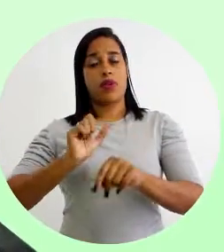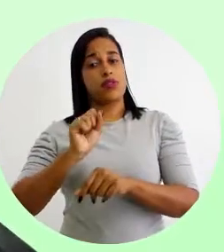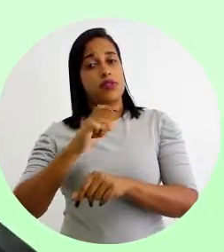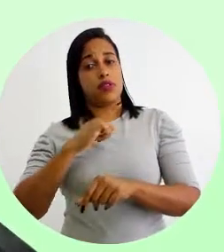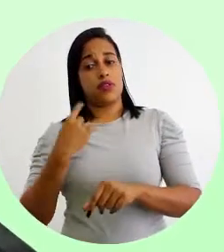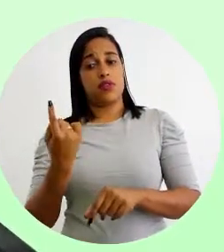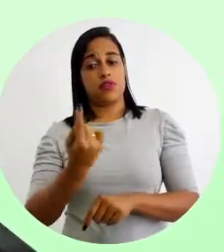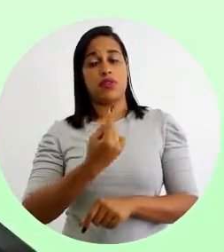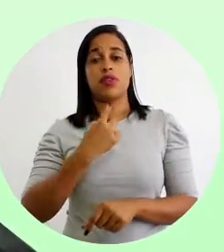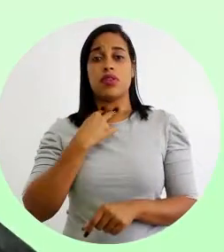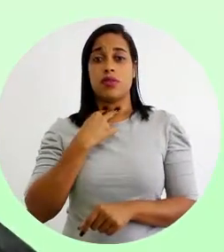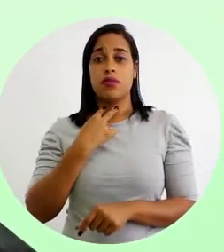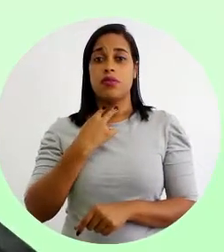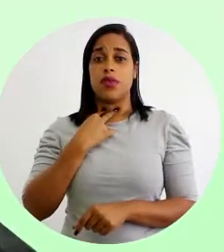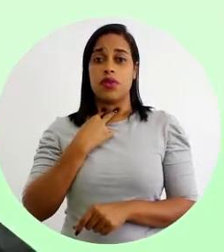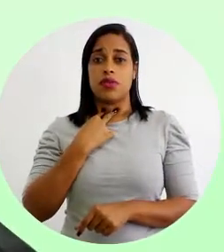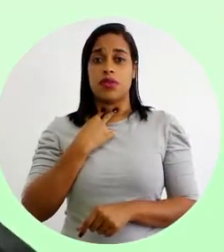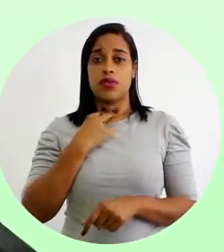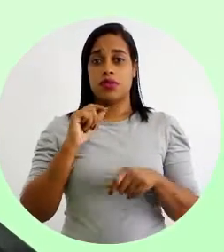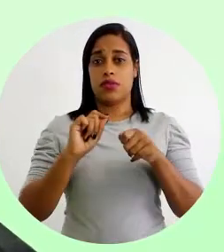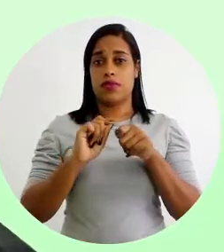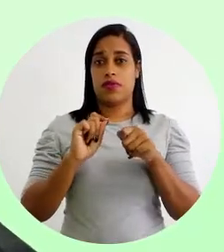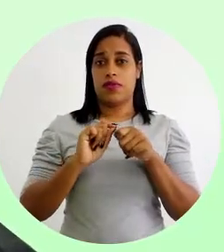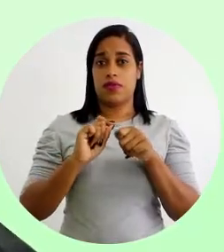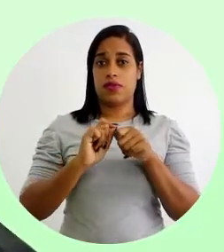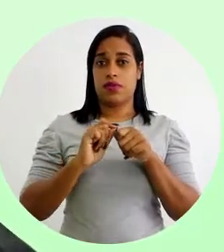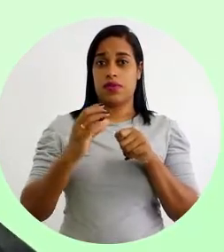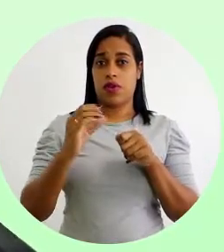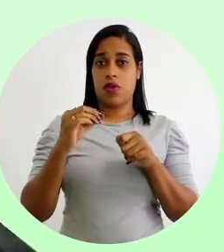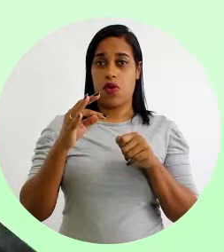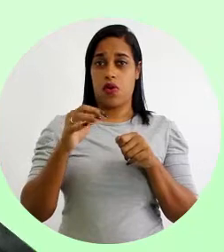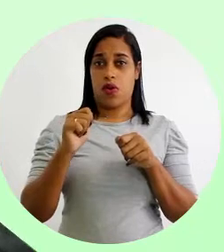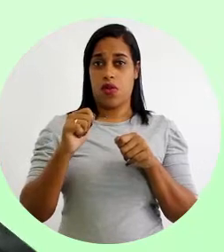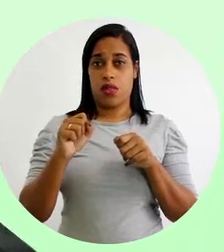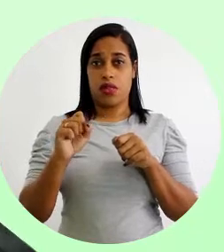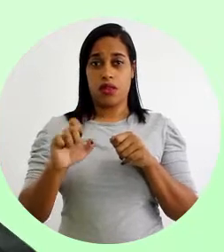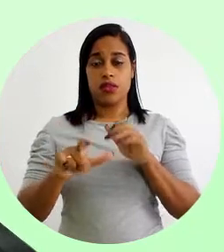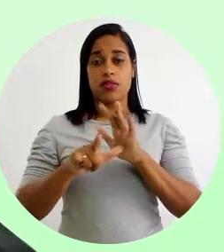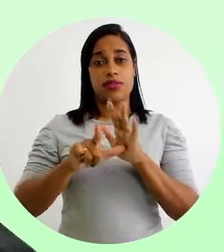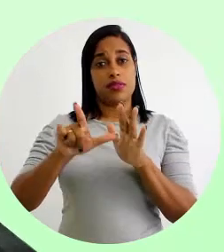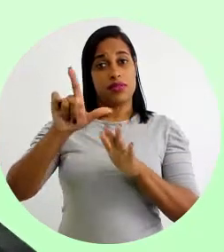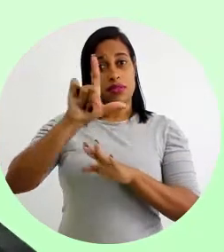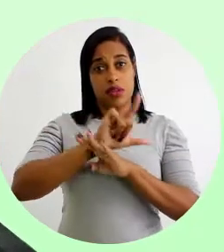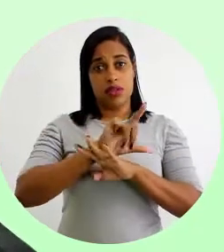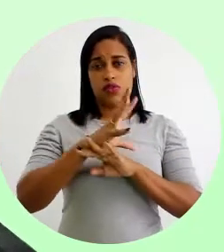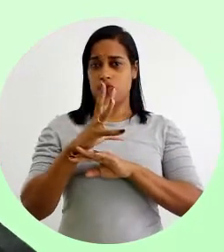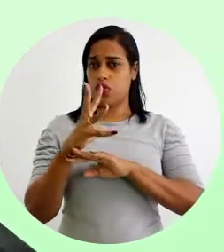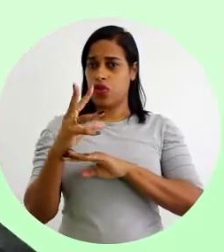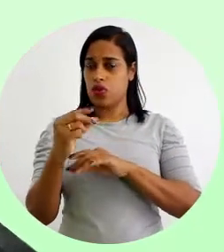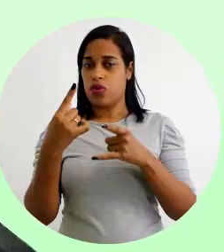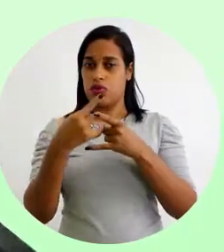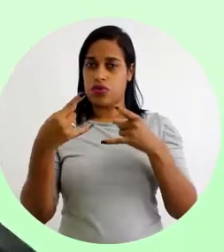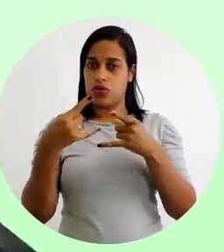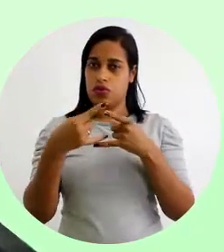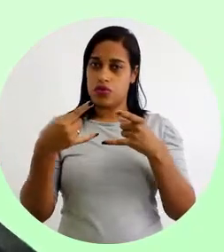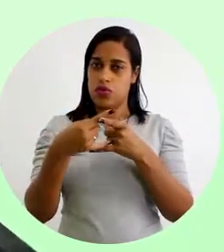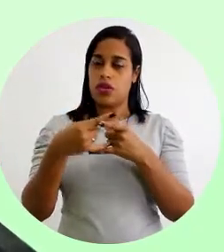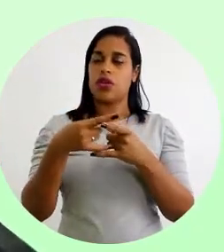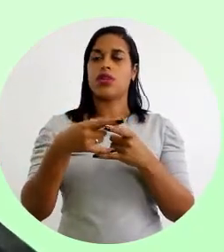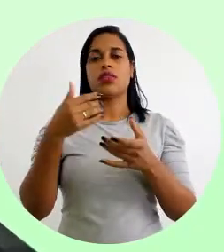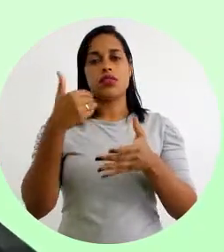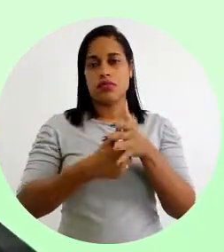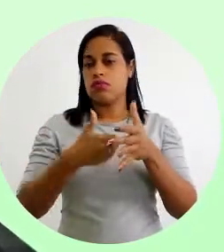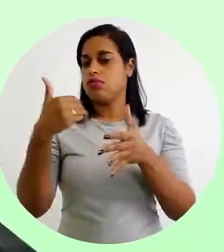que a gente não pode fazer a prestação de contas antes que todos os cheques tenham